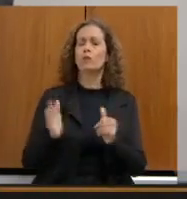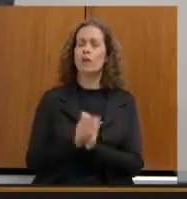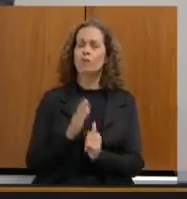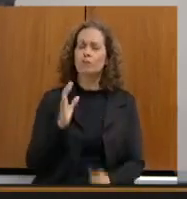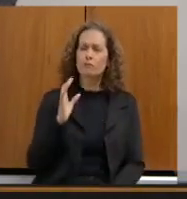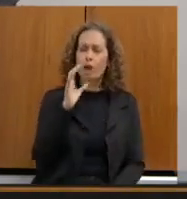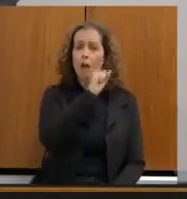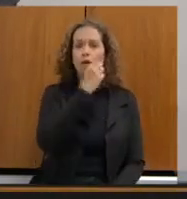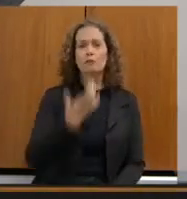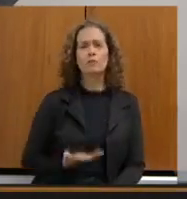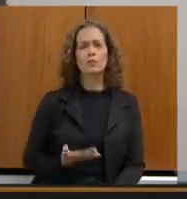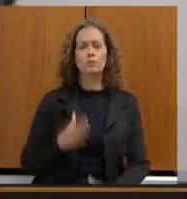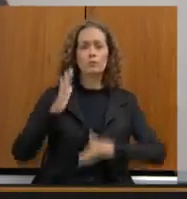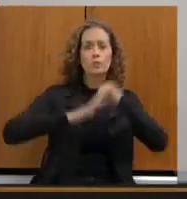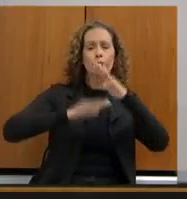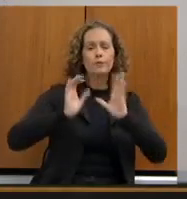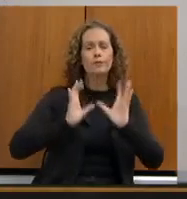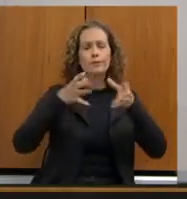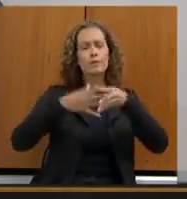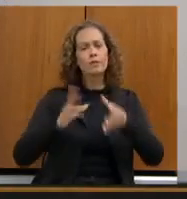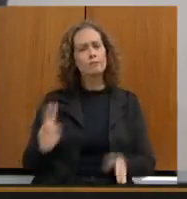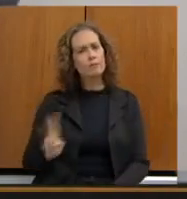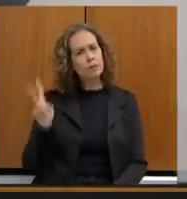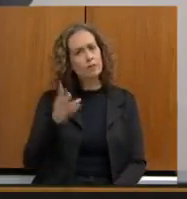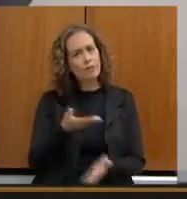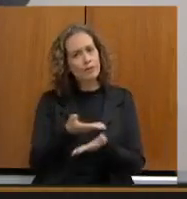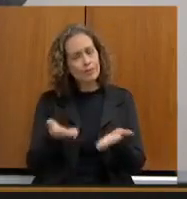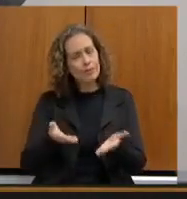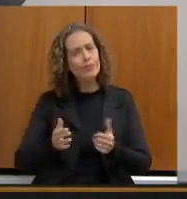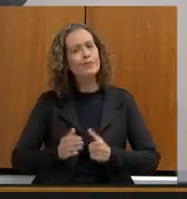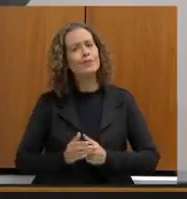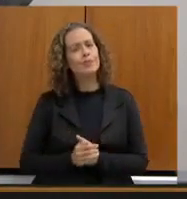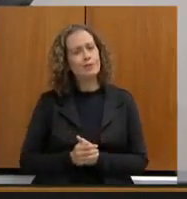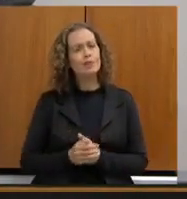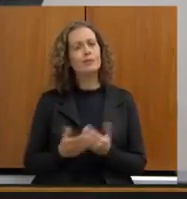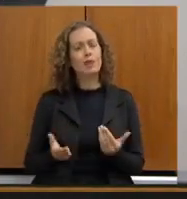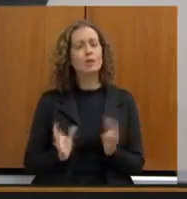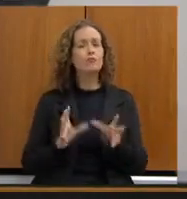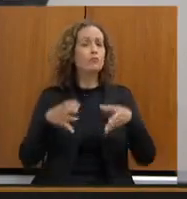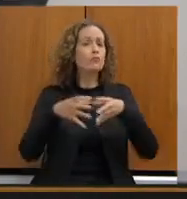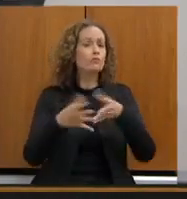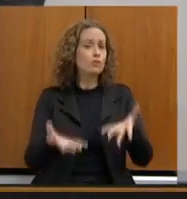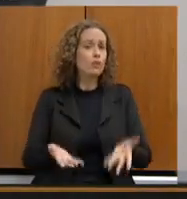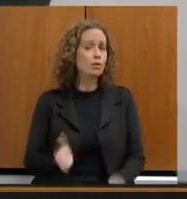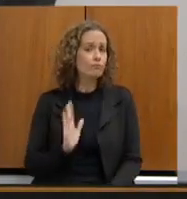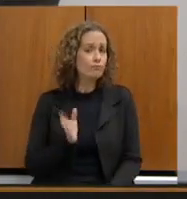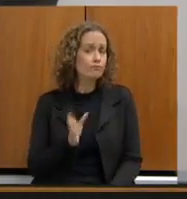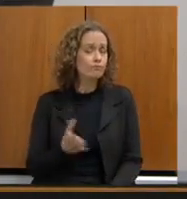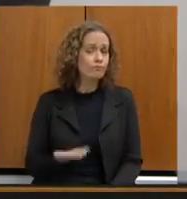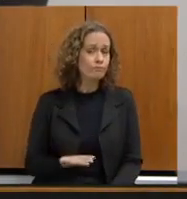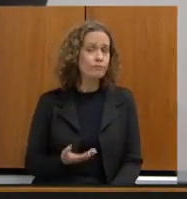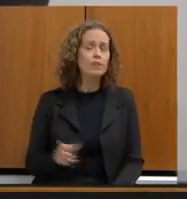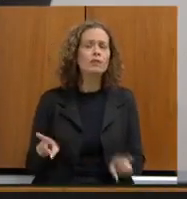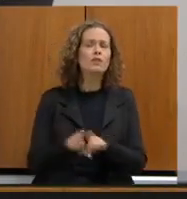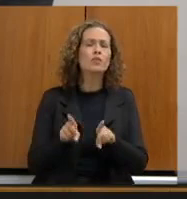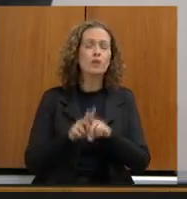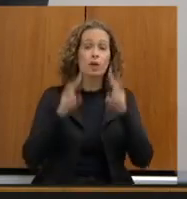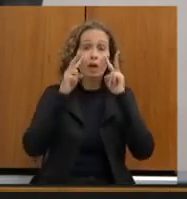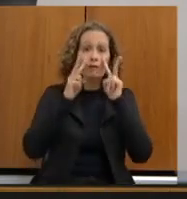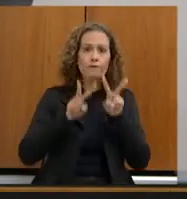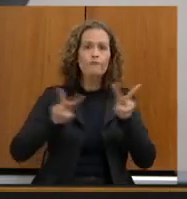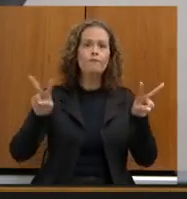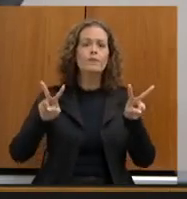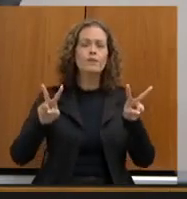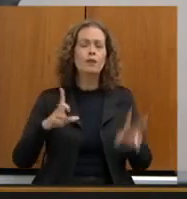para valorizar os profissionais da pasta que o senhor comanda e para com a visão que o sorteio já